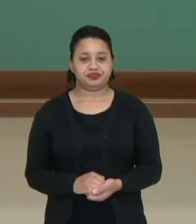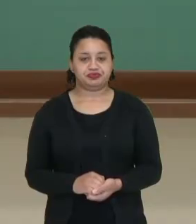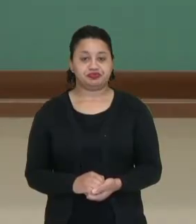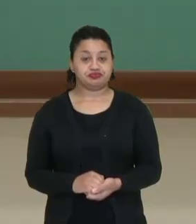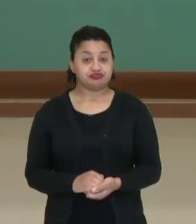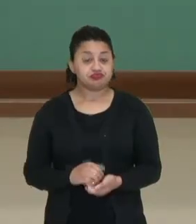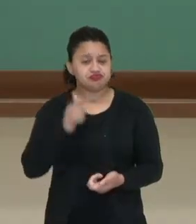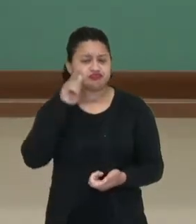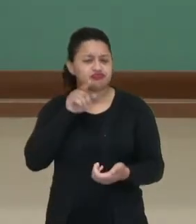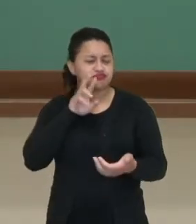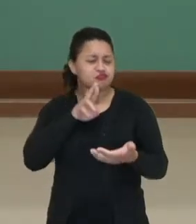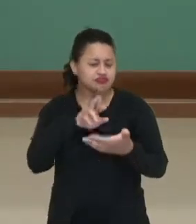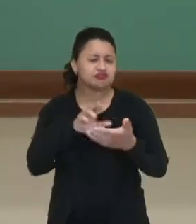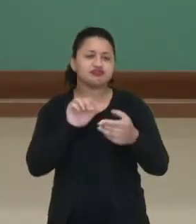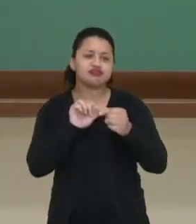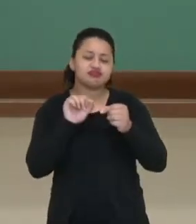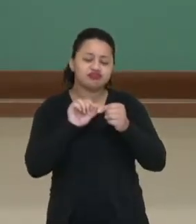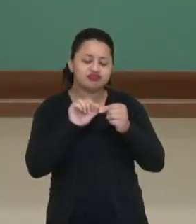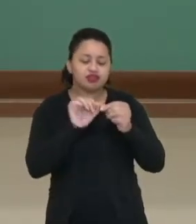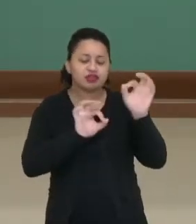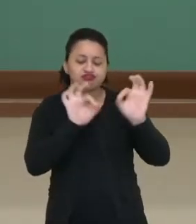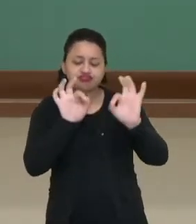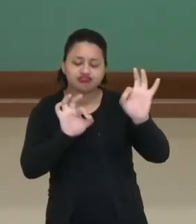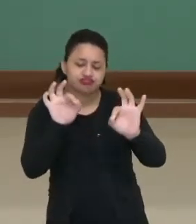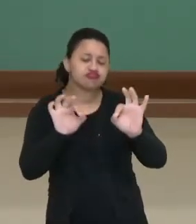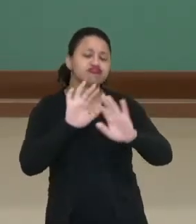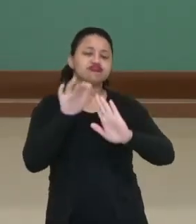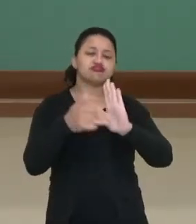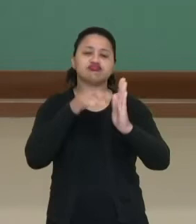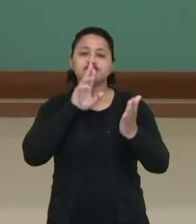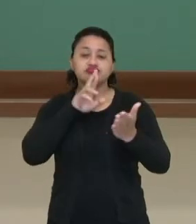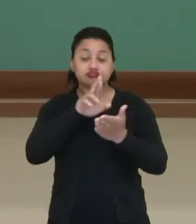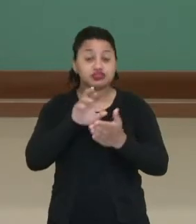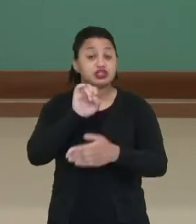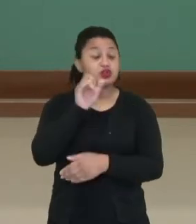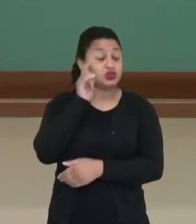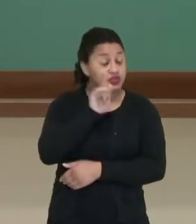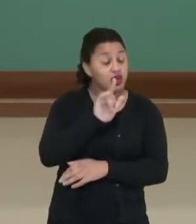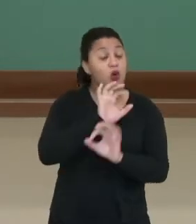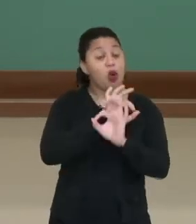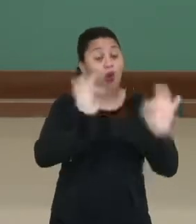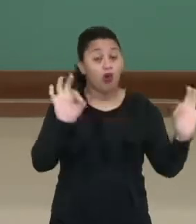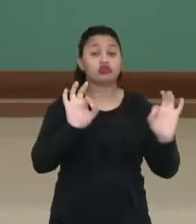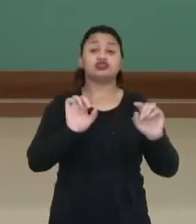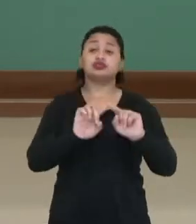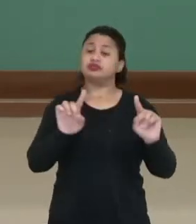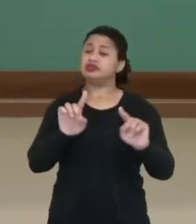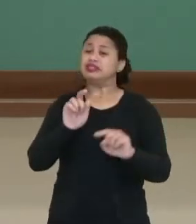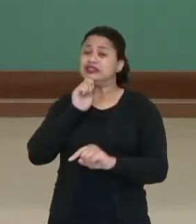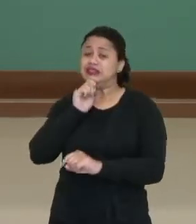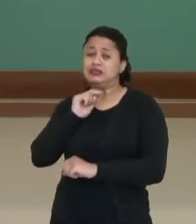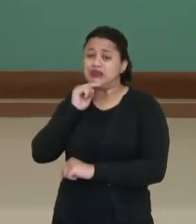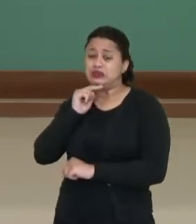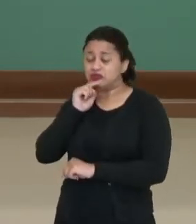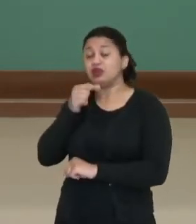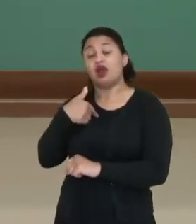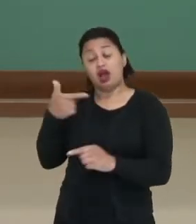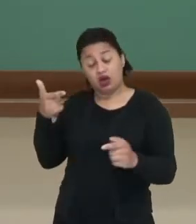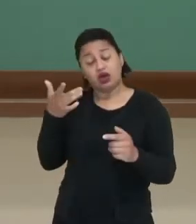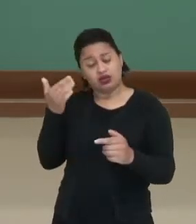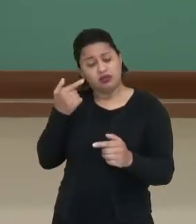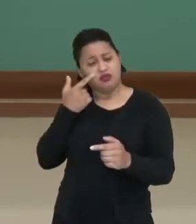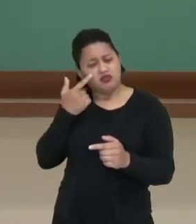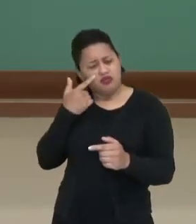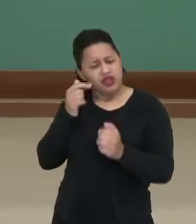Deu certo? Conseguiu desenvolver alguma coisa aí? Se conseguiu, ótimo. Se não conseguiu, vai fazer junto comigo agora,